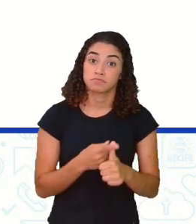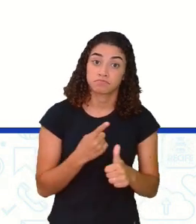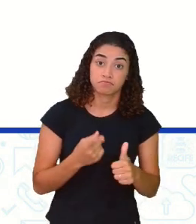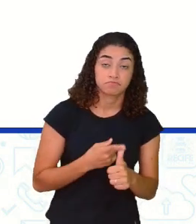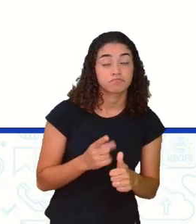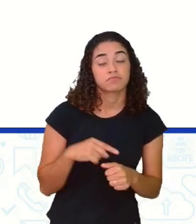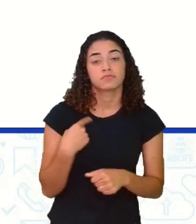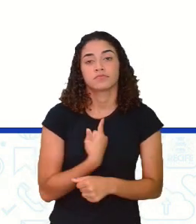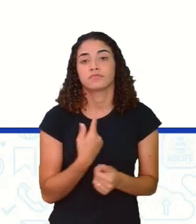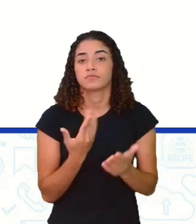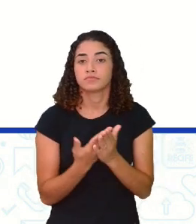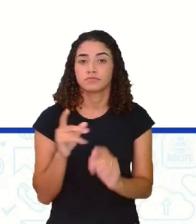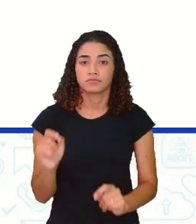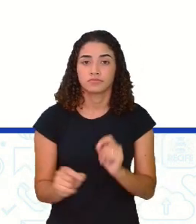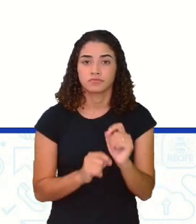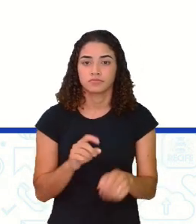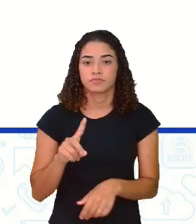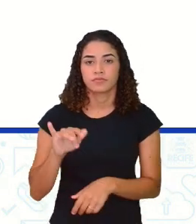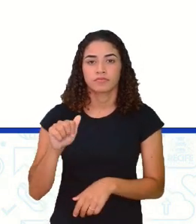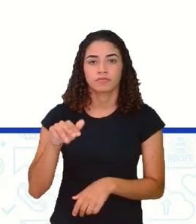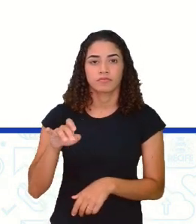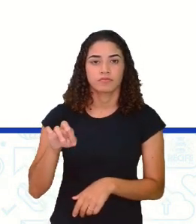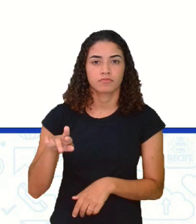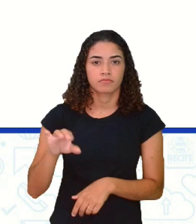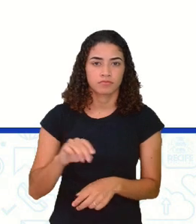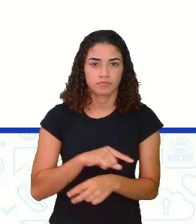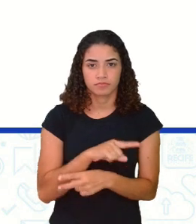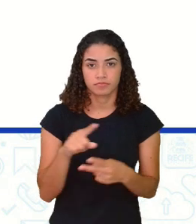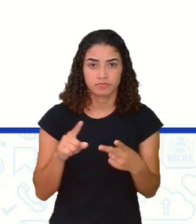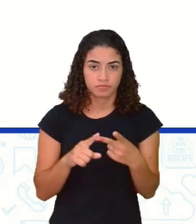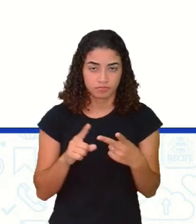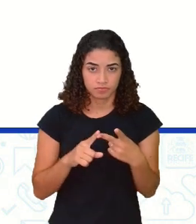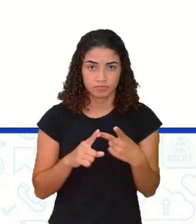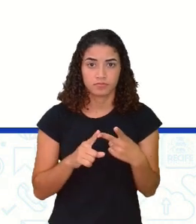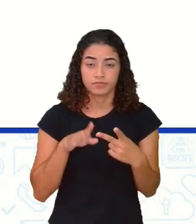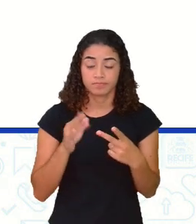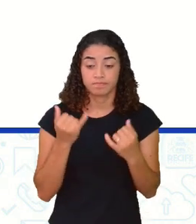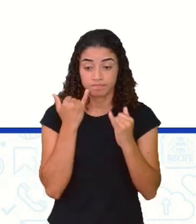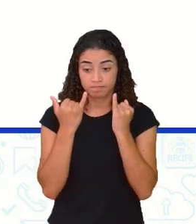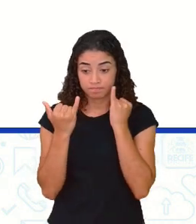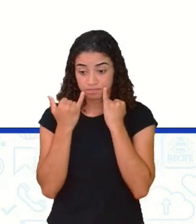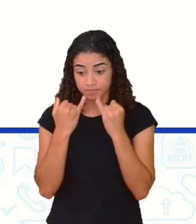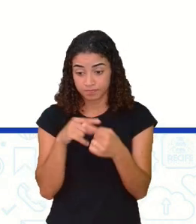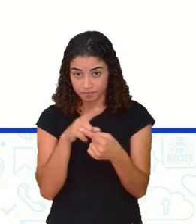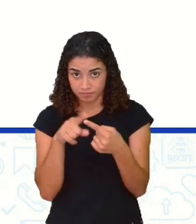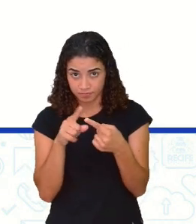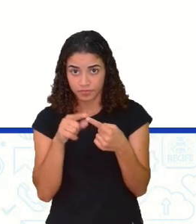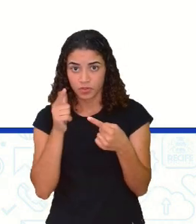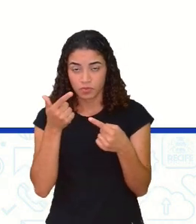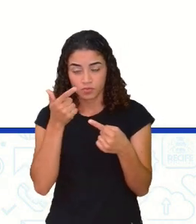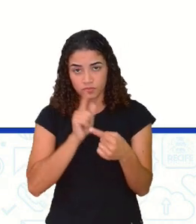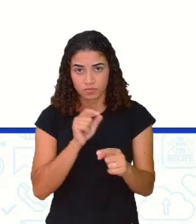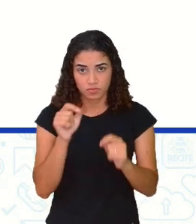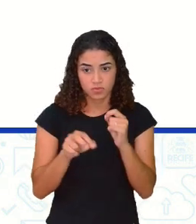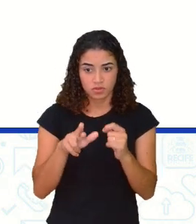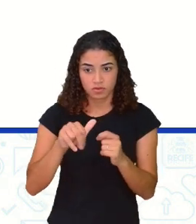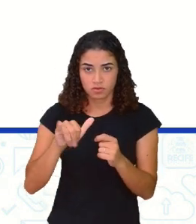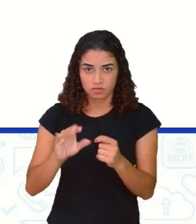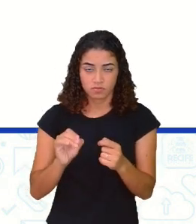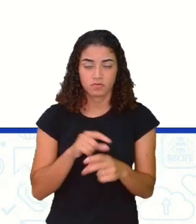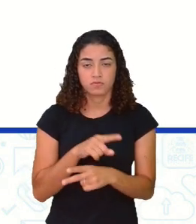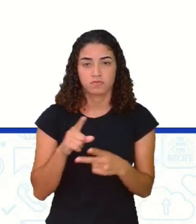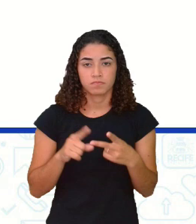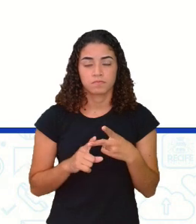primeira, trabalhamos com o diâmetro. Na segunda, a partir da informação do diâmetro, chegamos no raio.